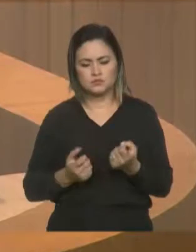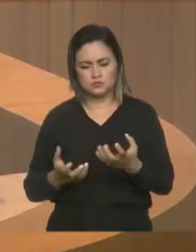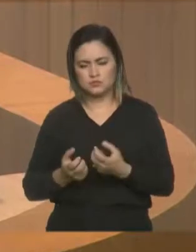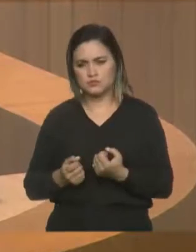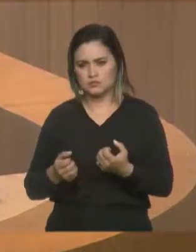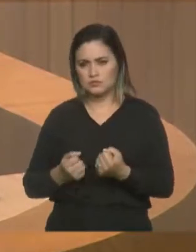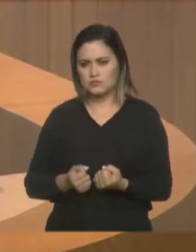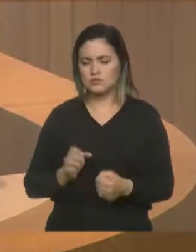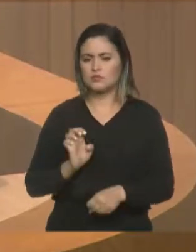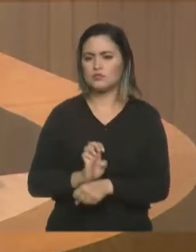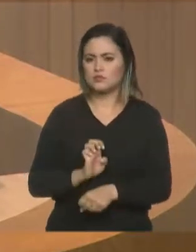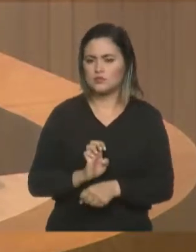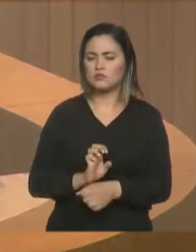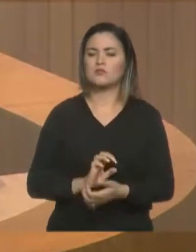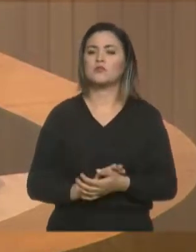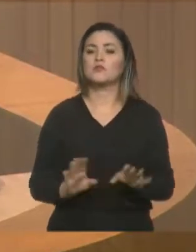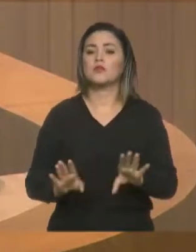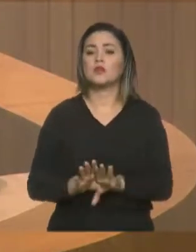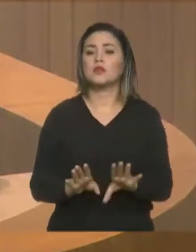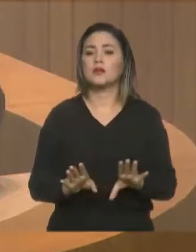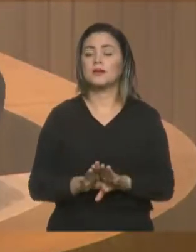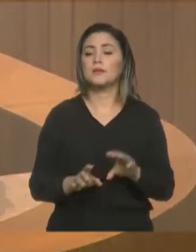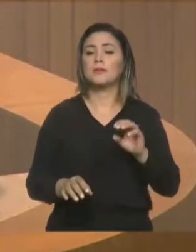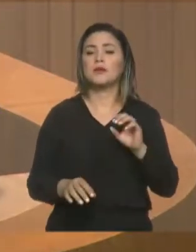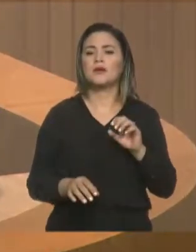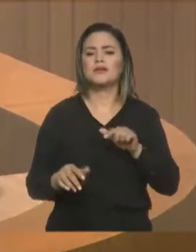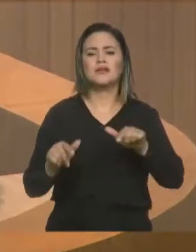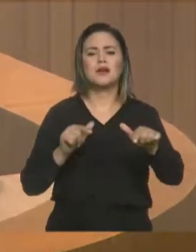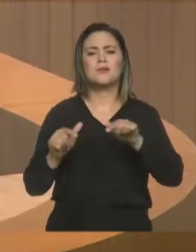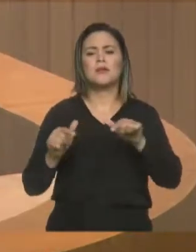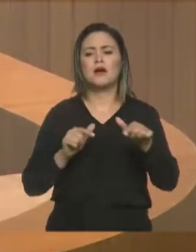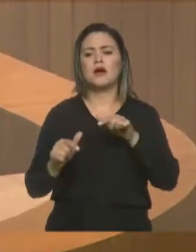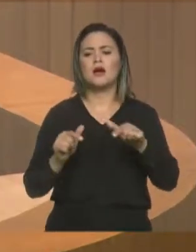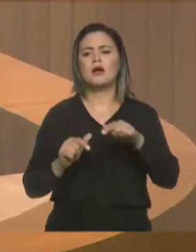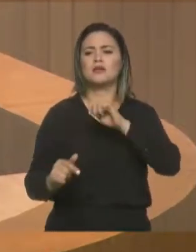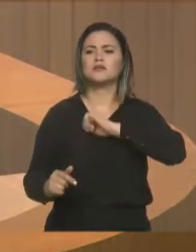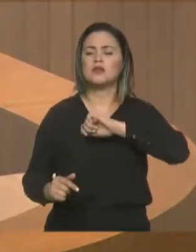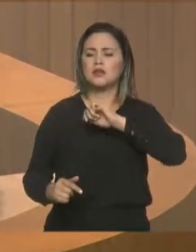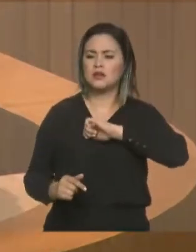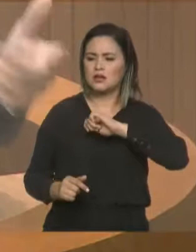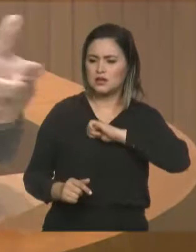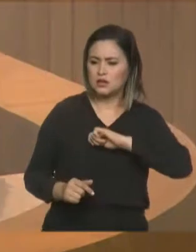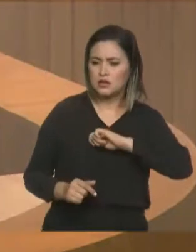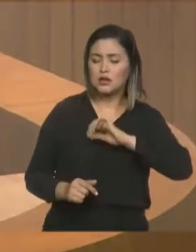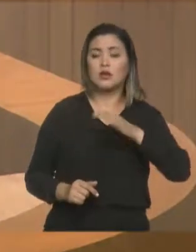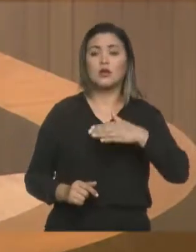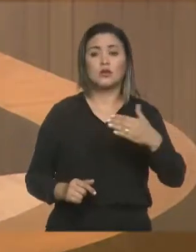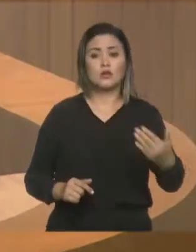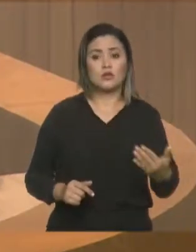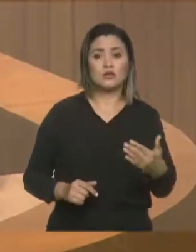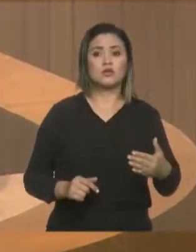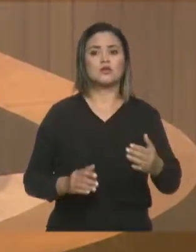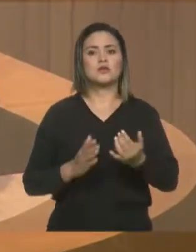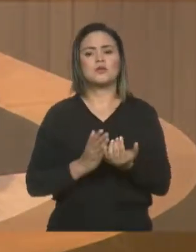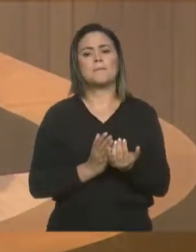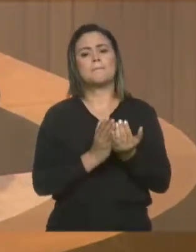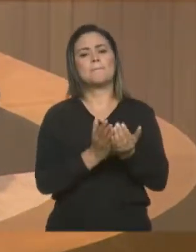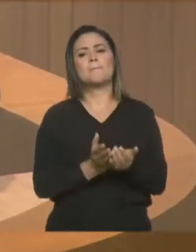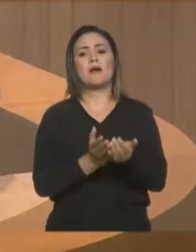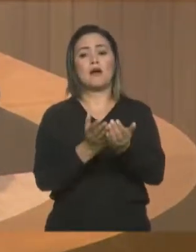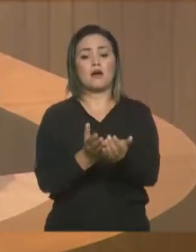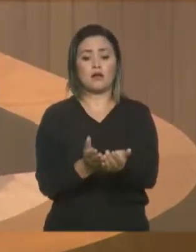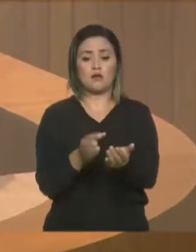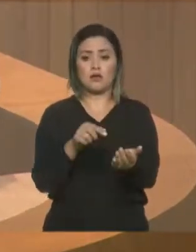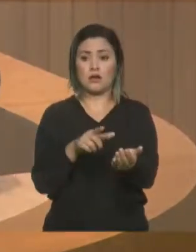Esse setor também é gerador de emprego e de renda, porque na hora que você introduz uma embarcação, você gera 3 ou 4 empregos.